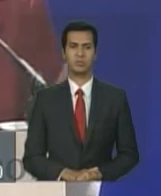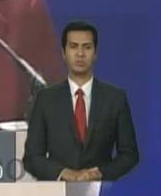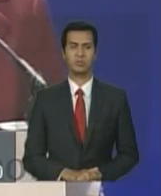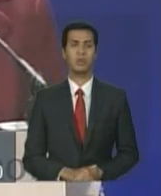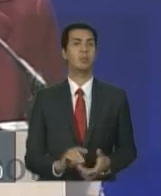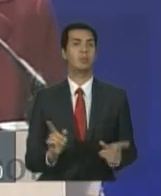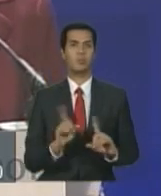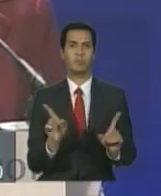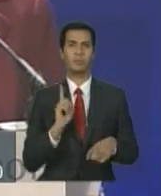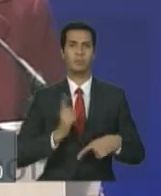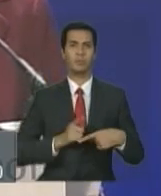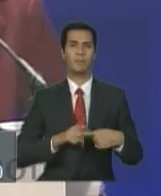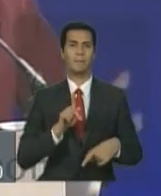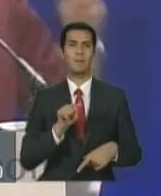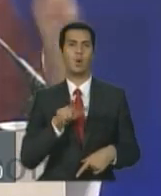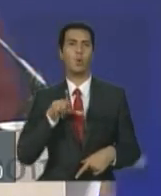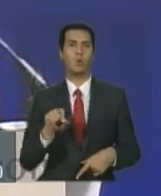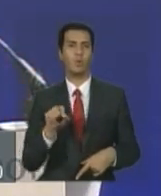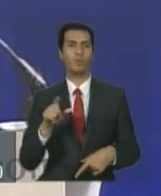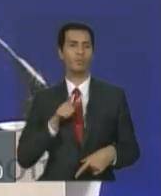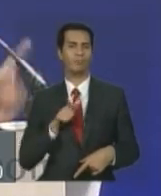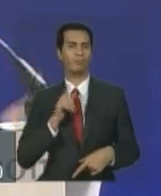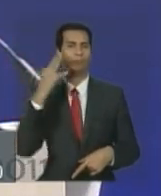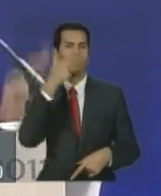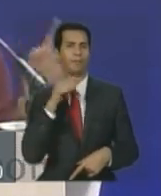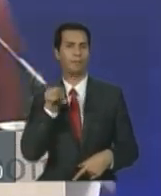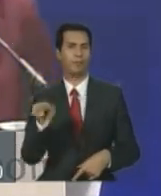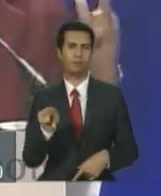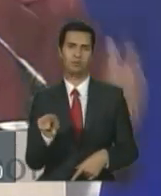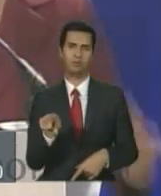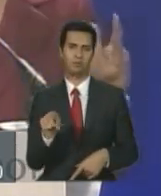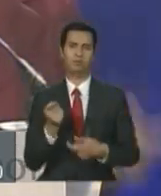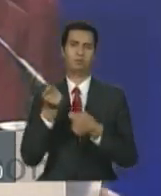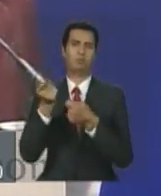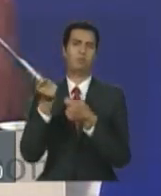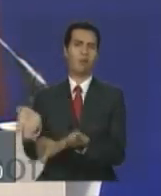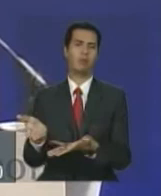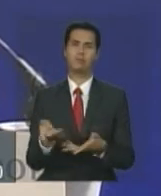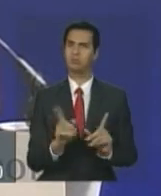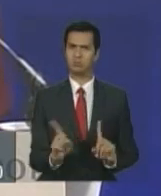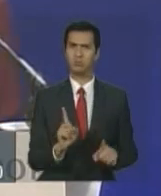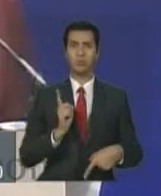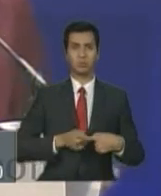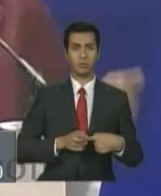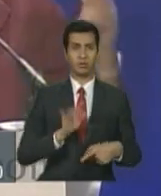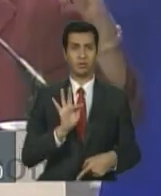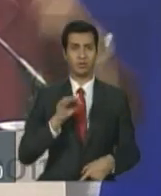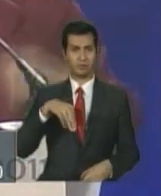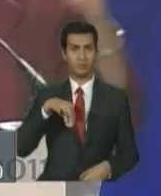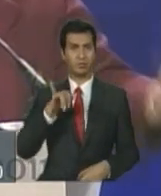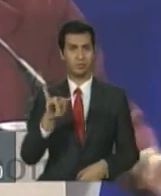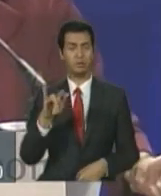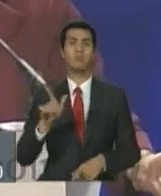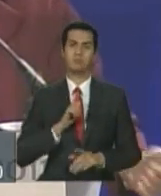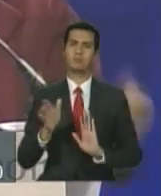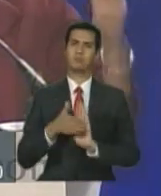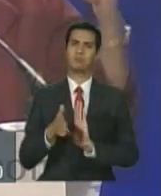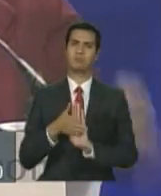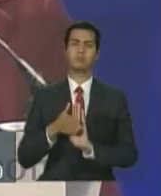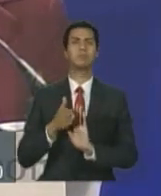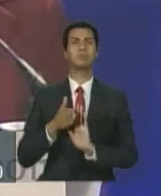Paulo. É seguramente pelo fato que o Fundo Monetário te dá garantias. E é uma